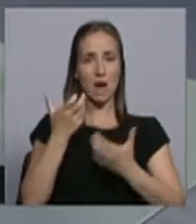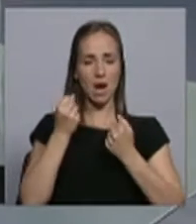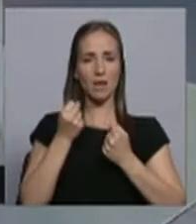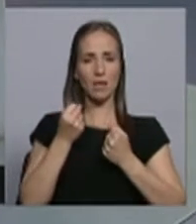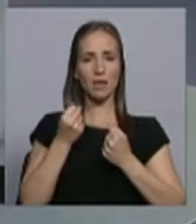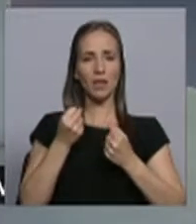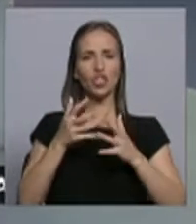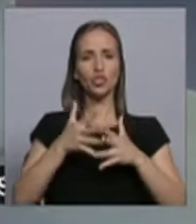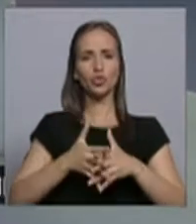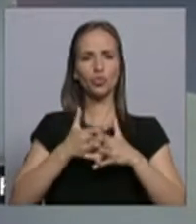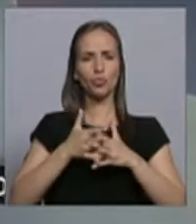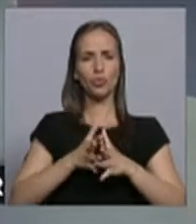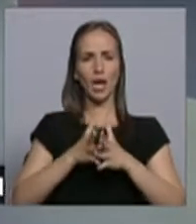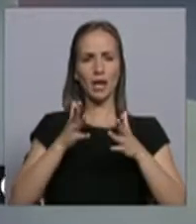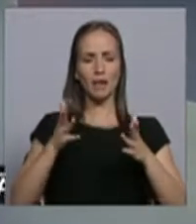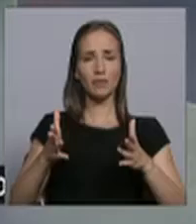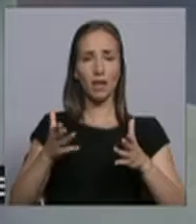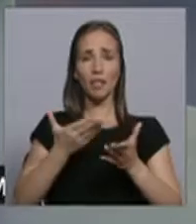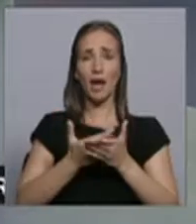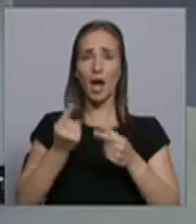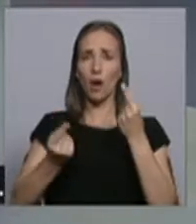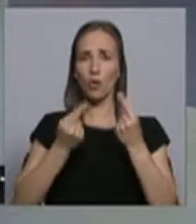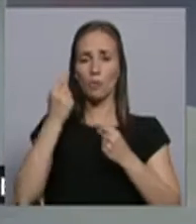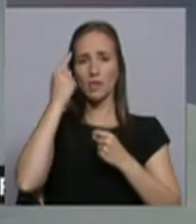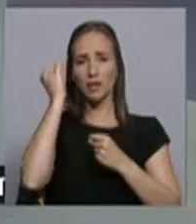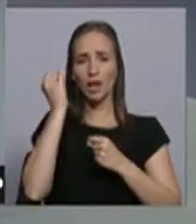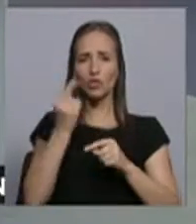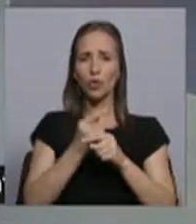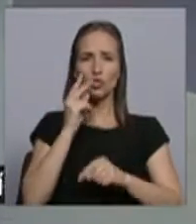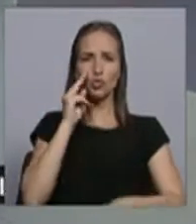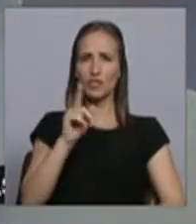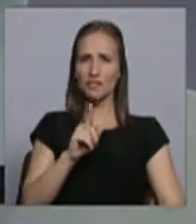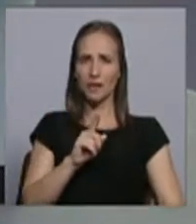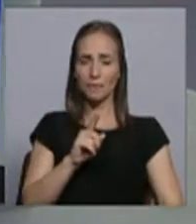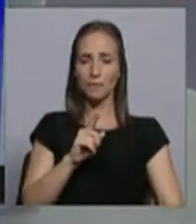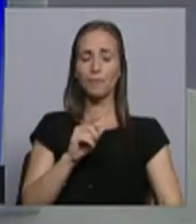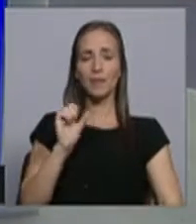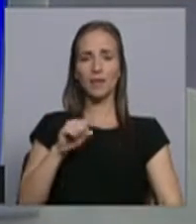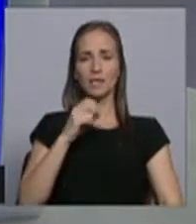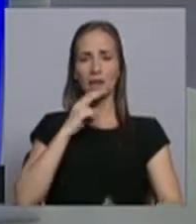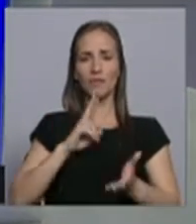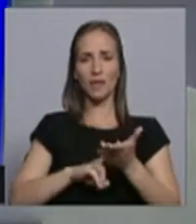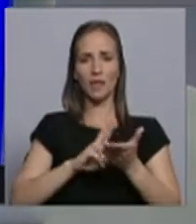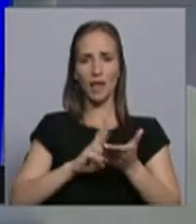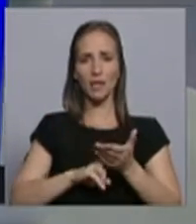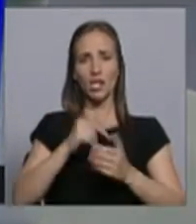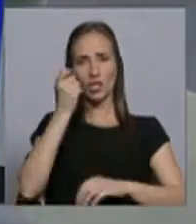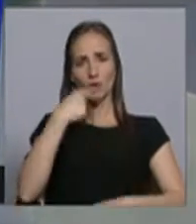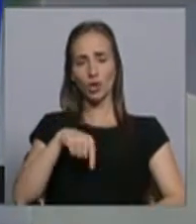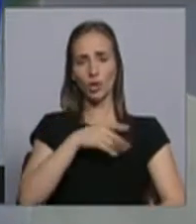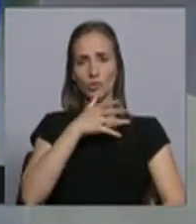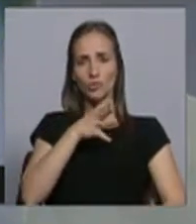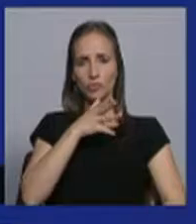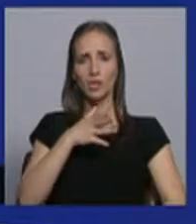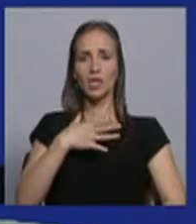que desafia alguns princípios cosmológicos por aquilo que não se vê. Sim, é verdade. É a segunda história que nós temos para contar, mas se me permites vamos começar por